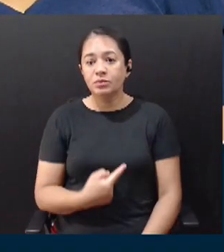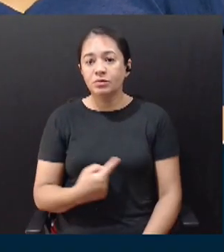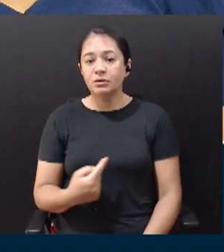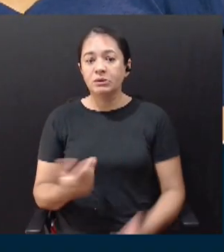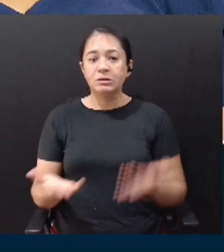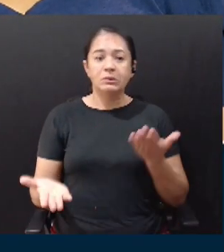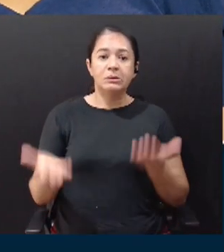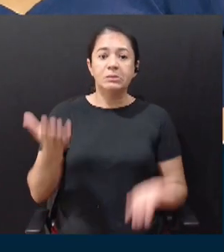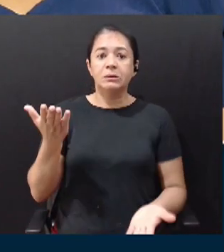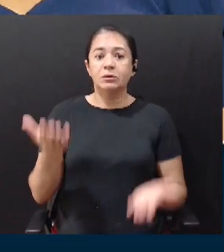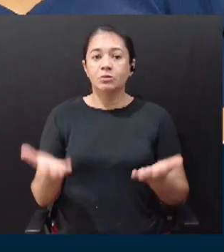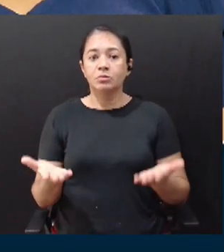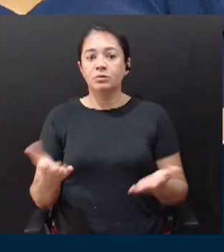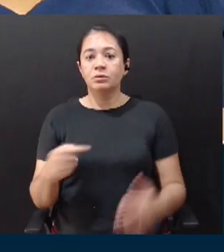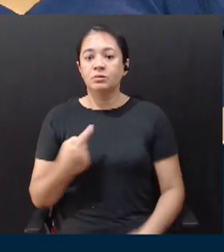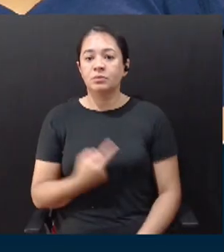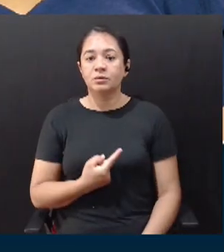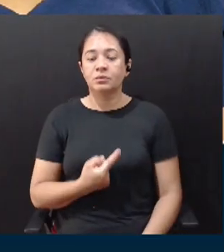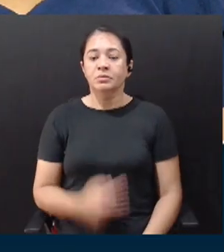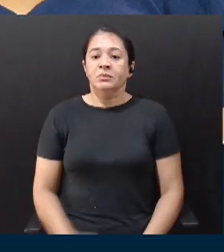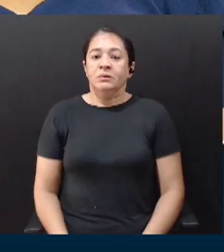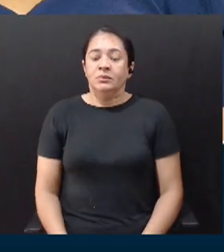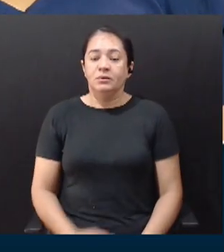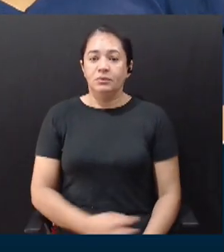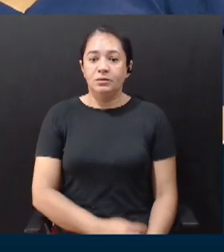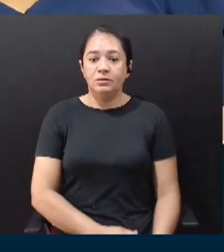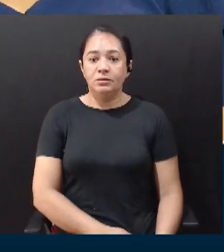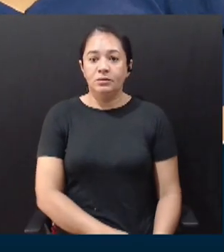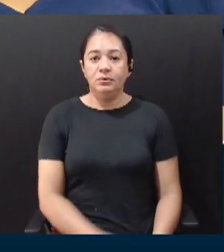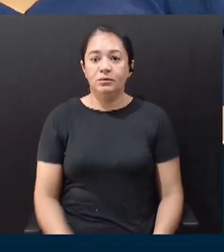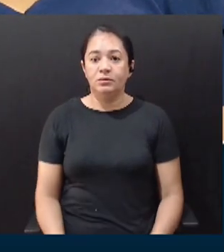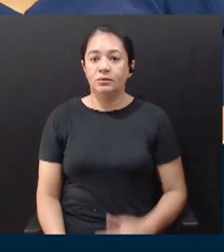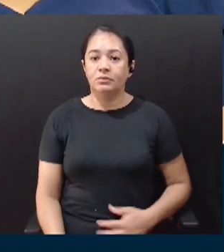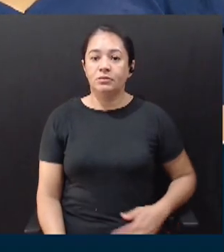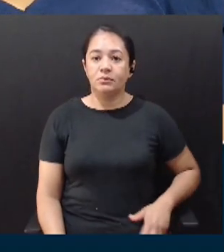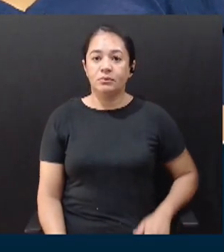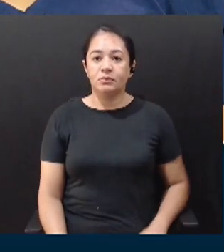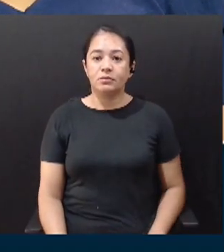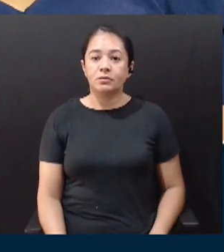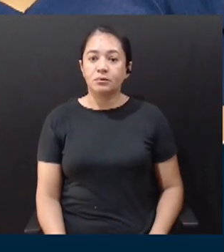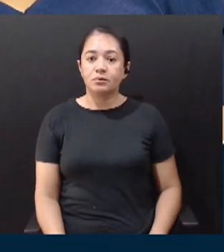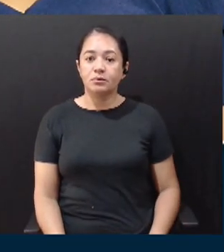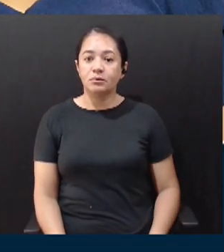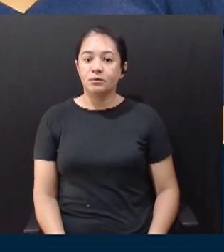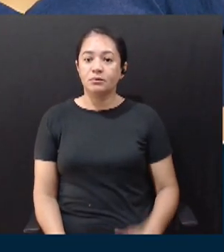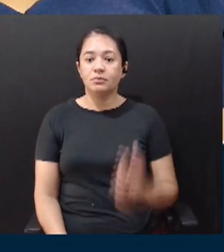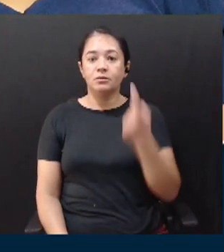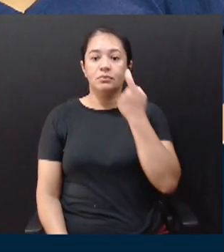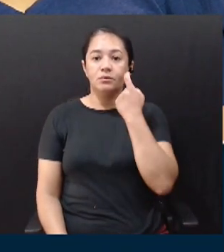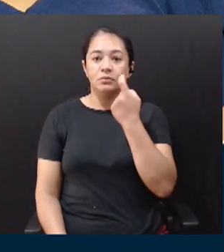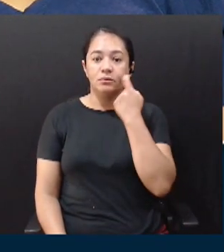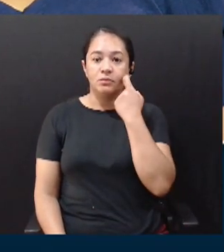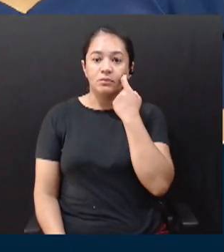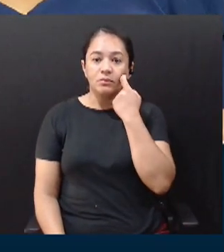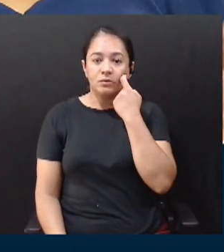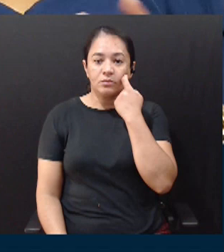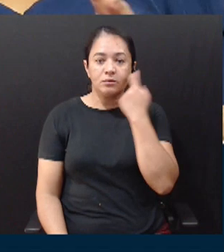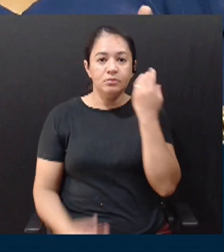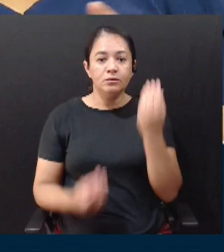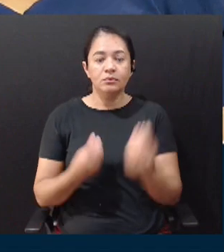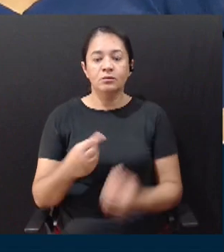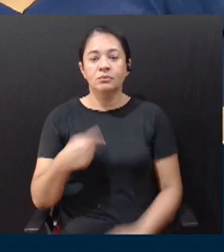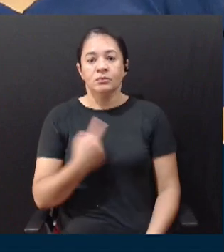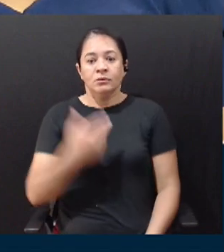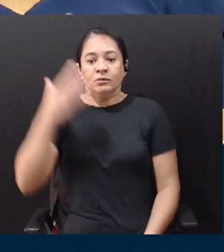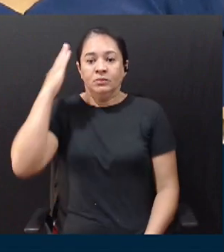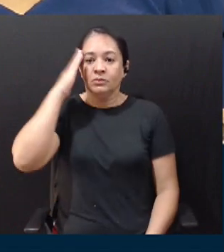gente está realmente vivendo aí um desequilíbrio emocional na sexta-feira, né? Como que a gente entende isso? Porque cada